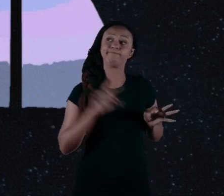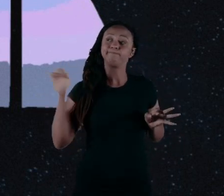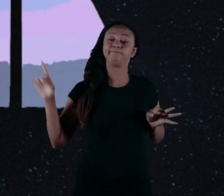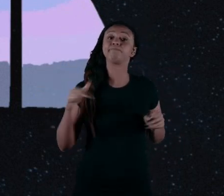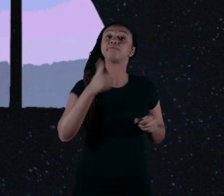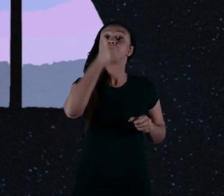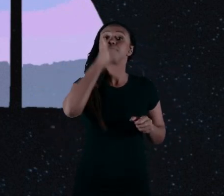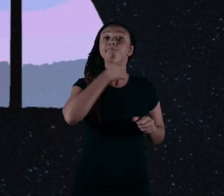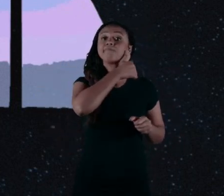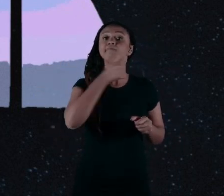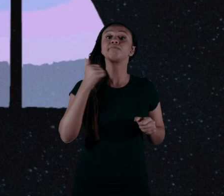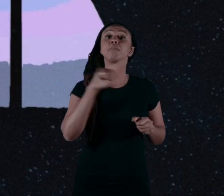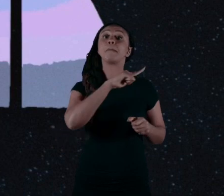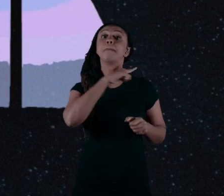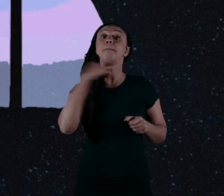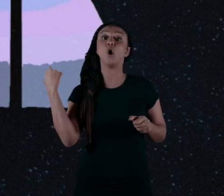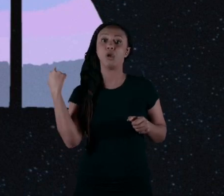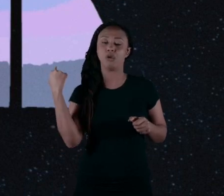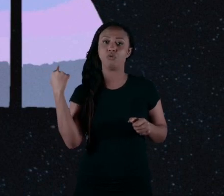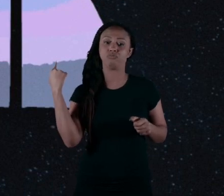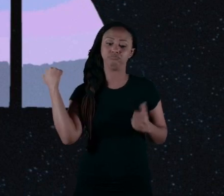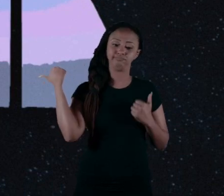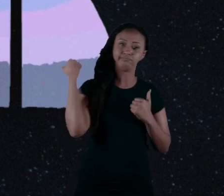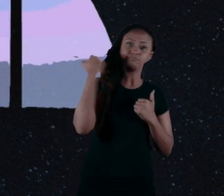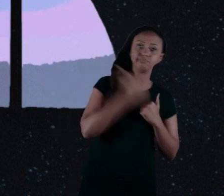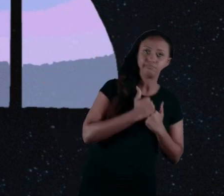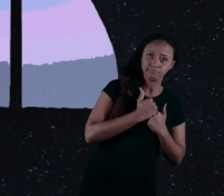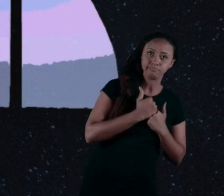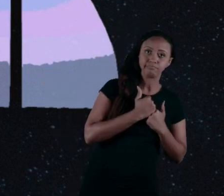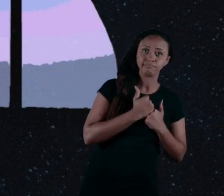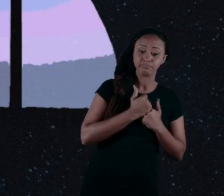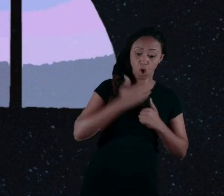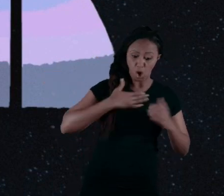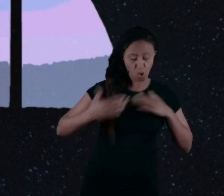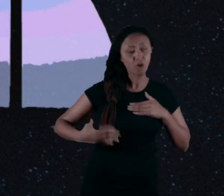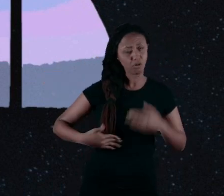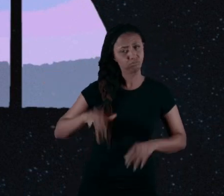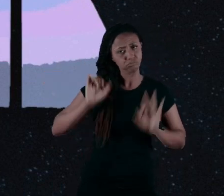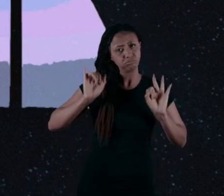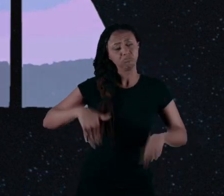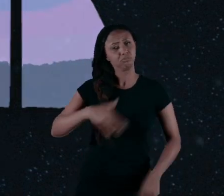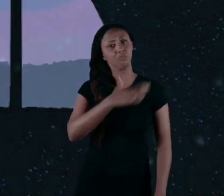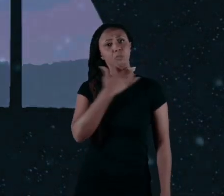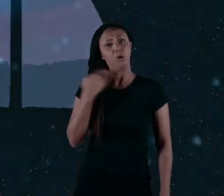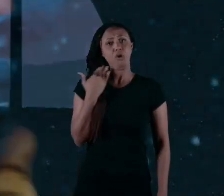sim na carne, mas vivificado em espírito.